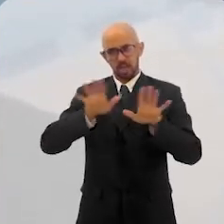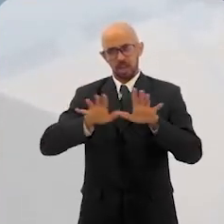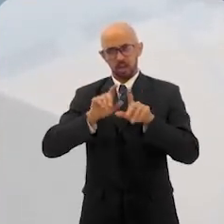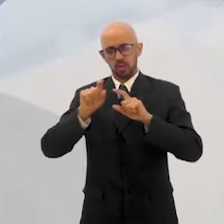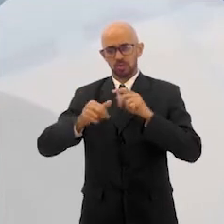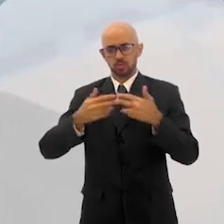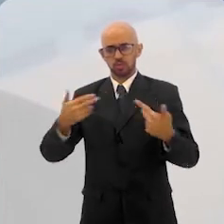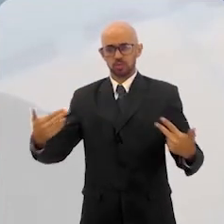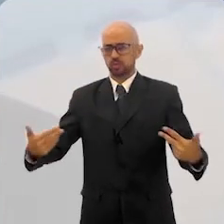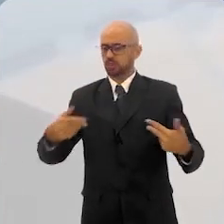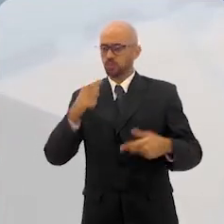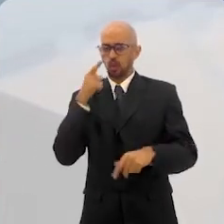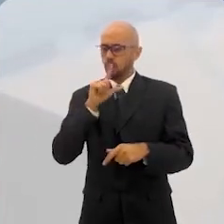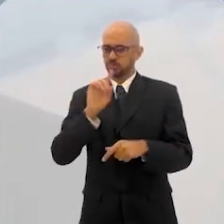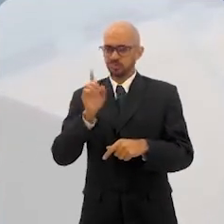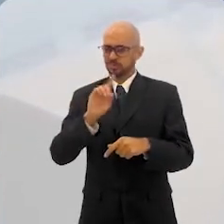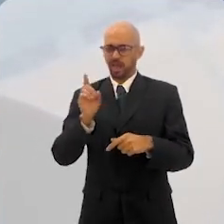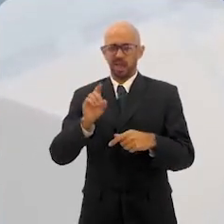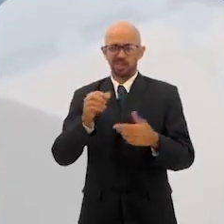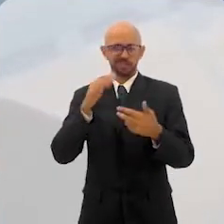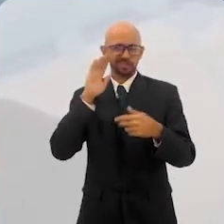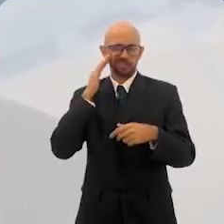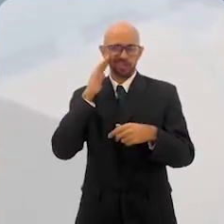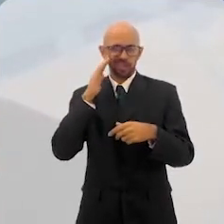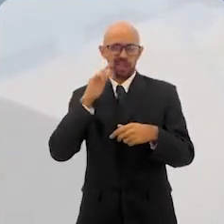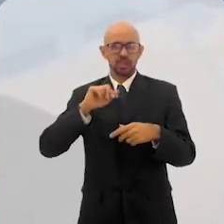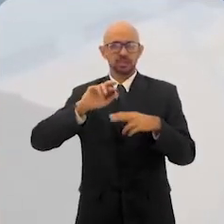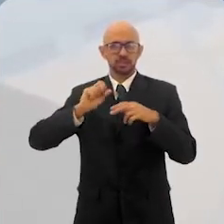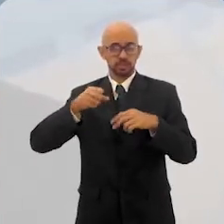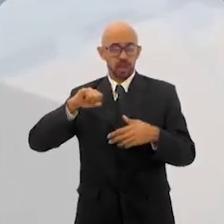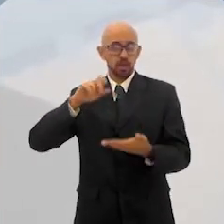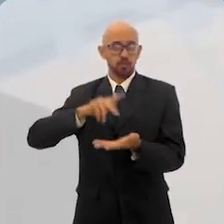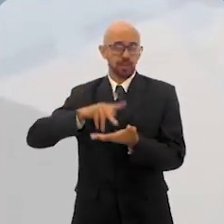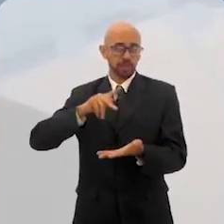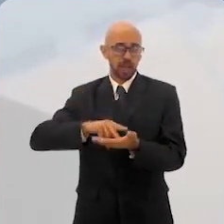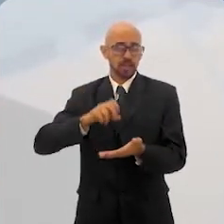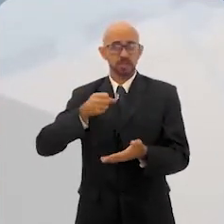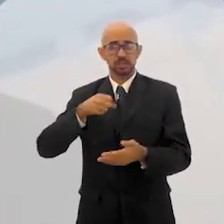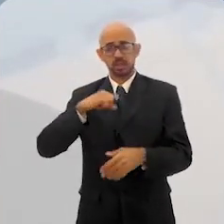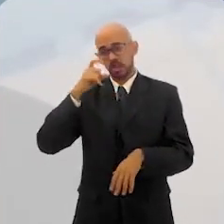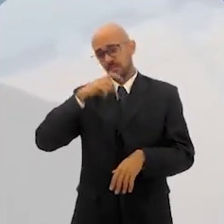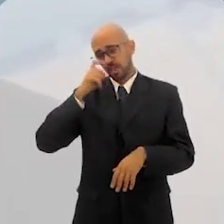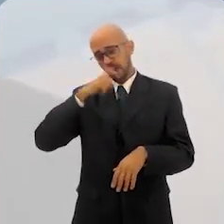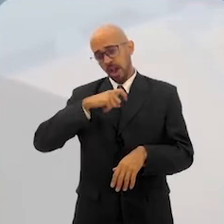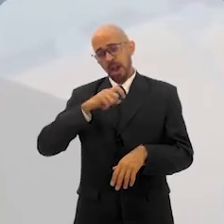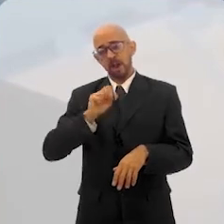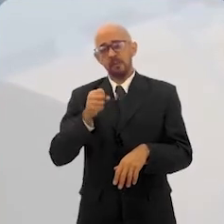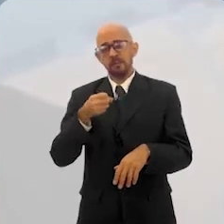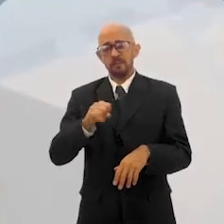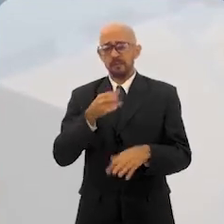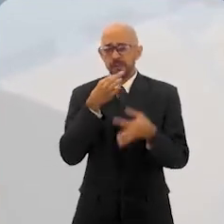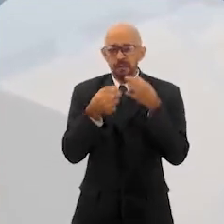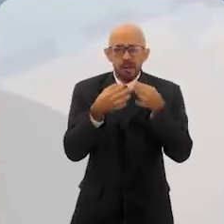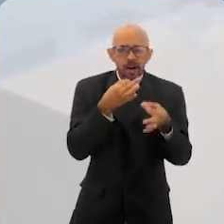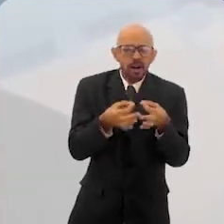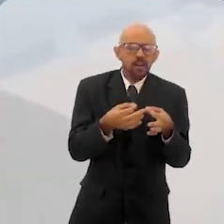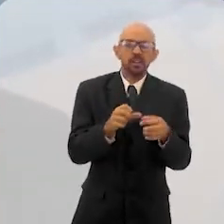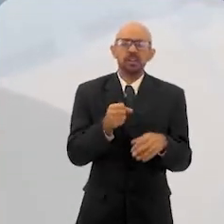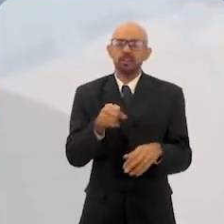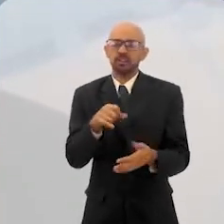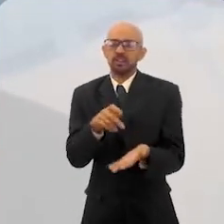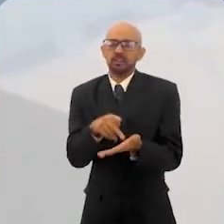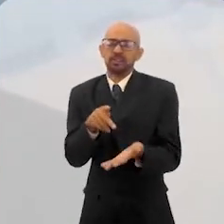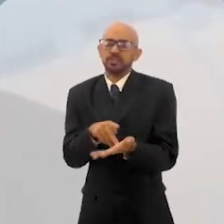que ainda não se consegue ter um discernimento de entender se aquilo é uma verdade, se é uma mentira, se é uma opinião, se é